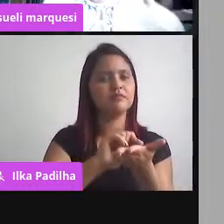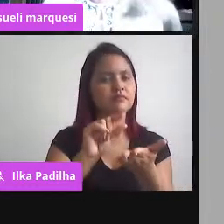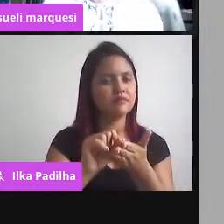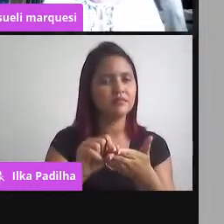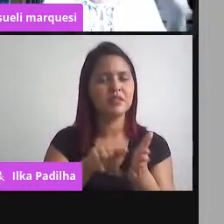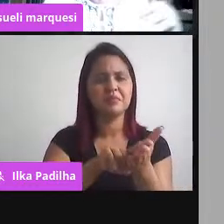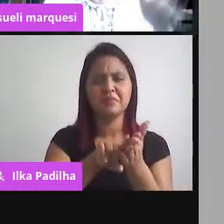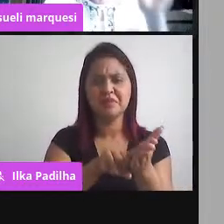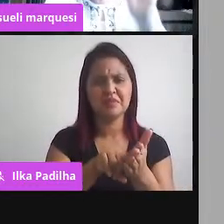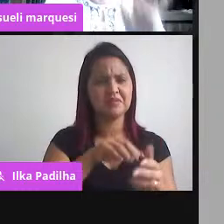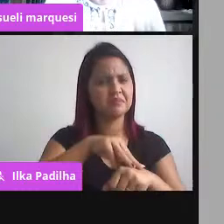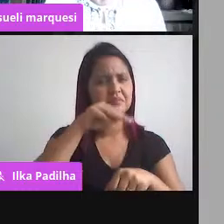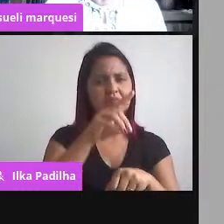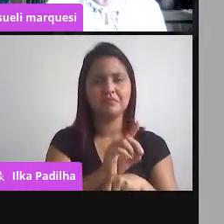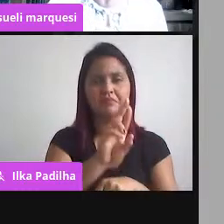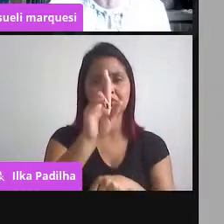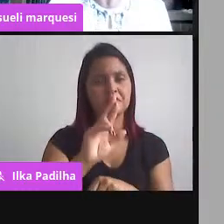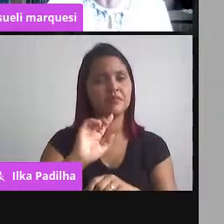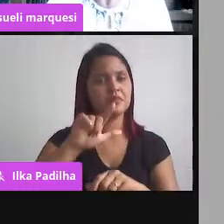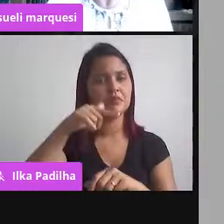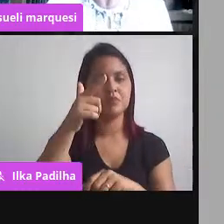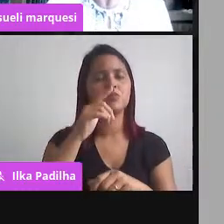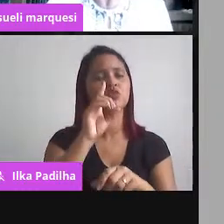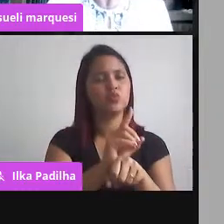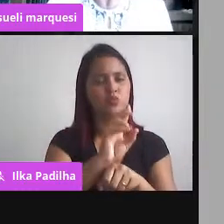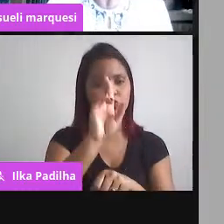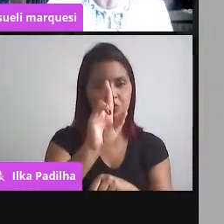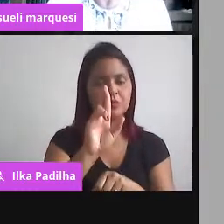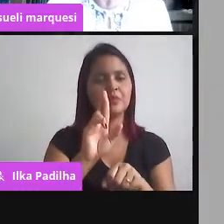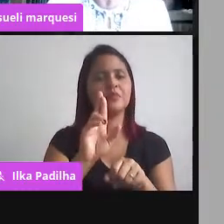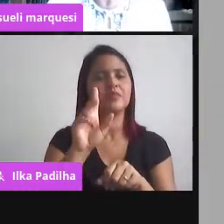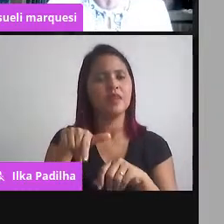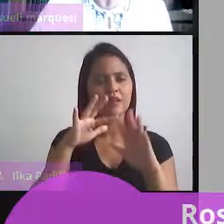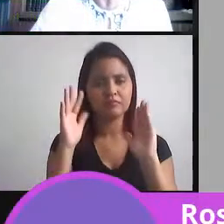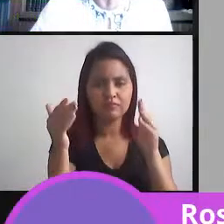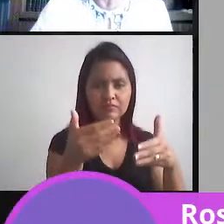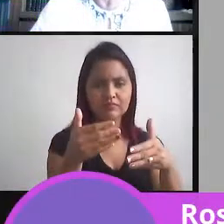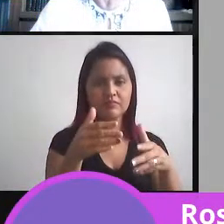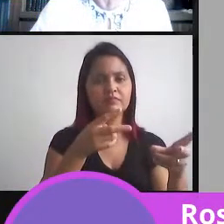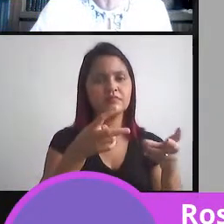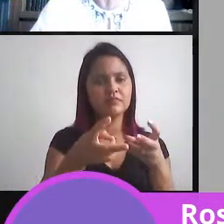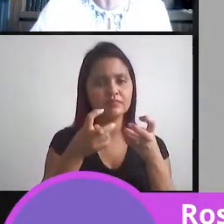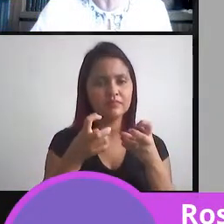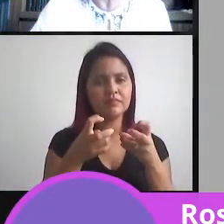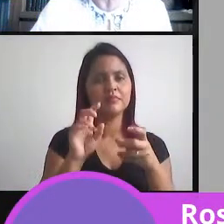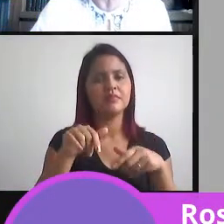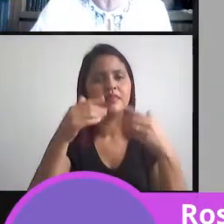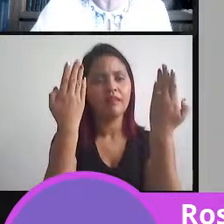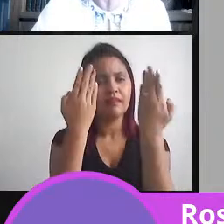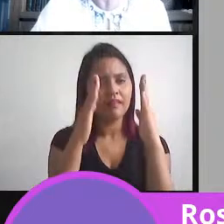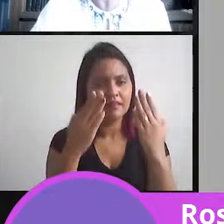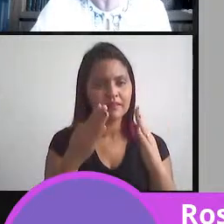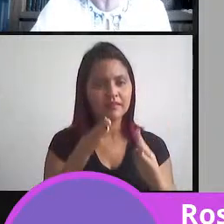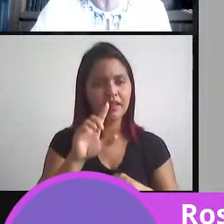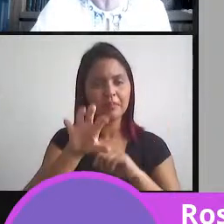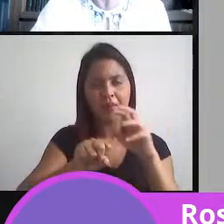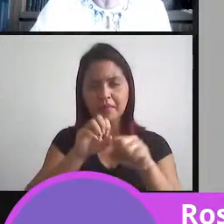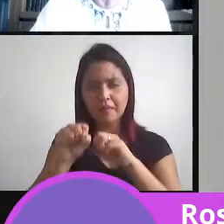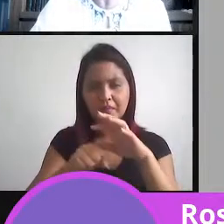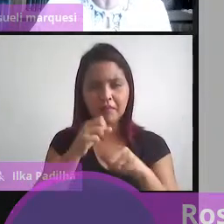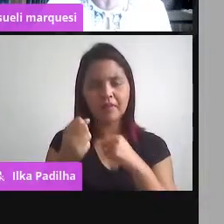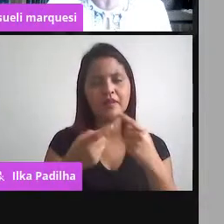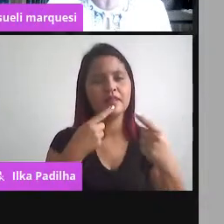de mestrado, de doutorado, de pós-doutorado. Nessa visibilidade, análise criteriosa, os achados, a